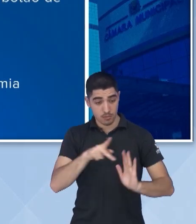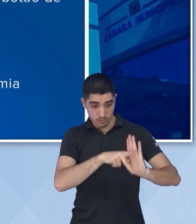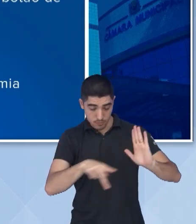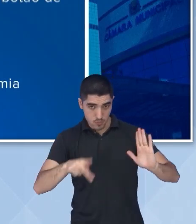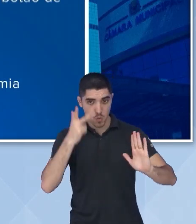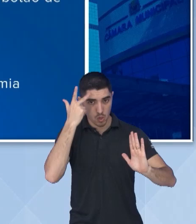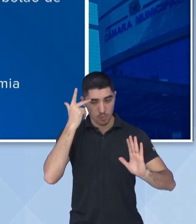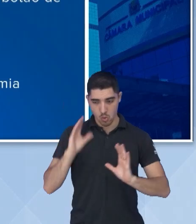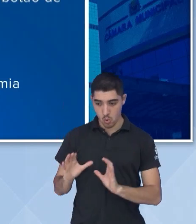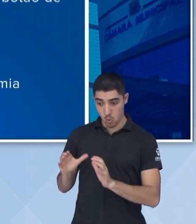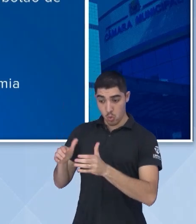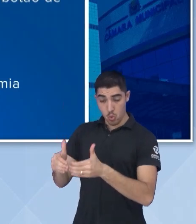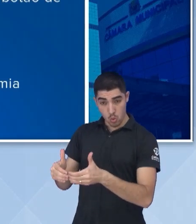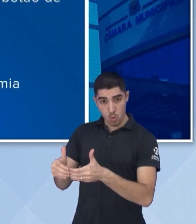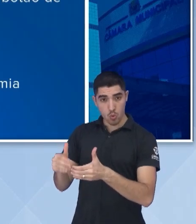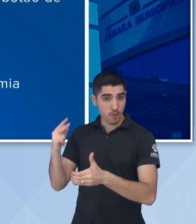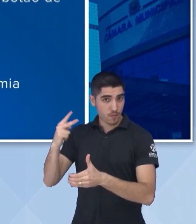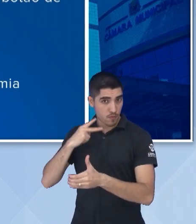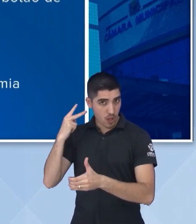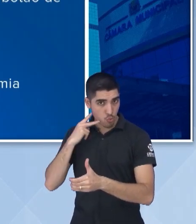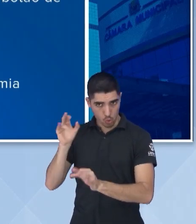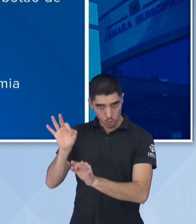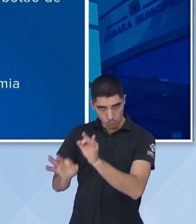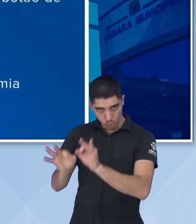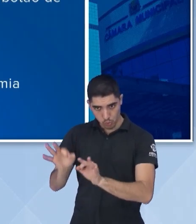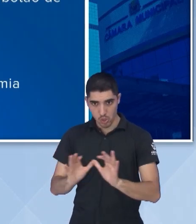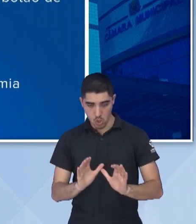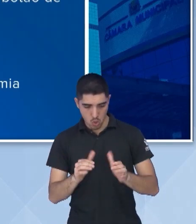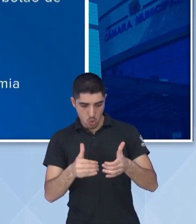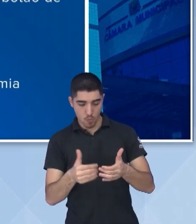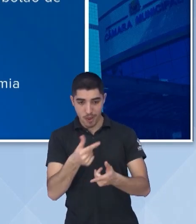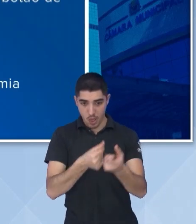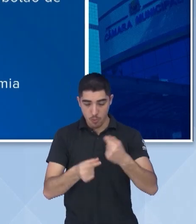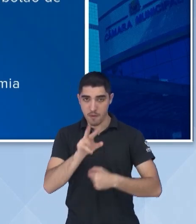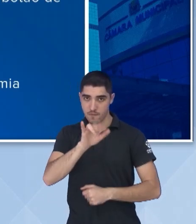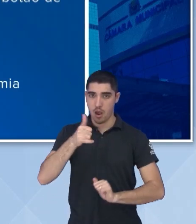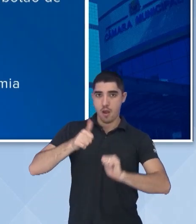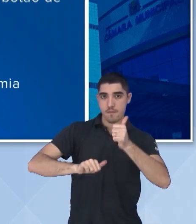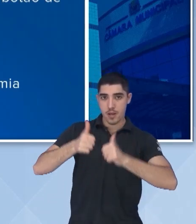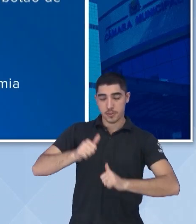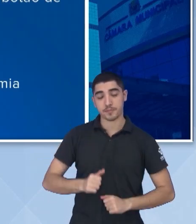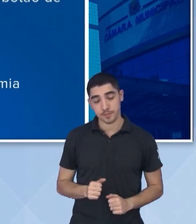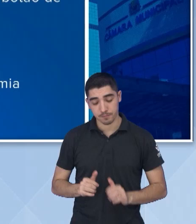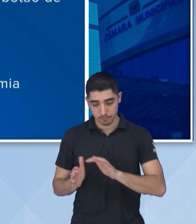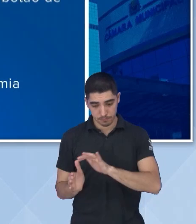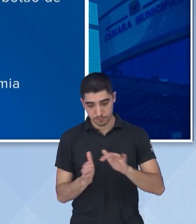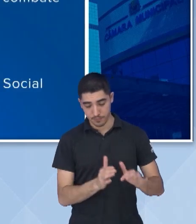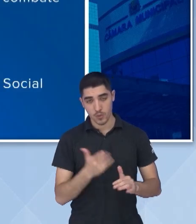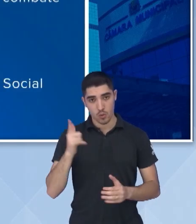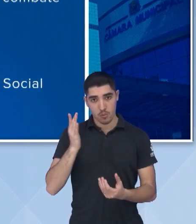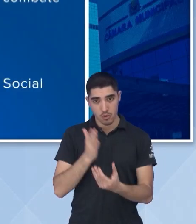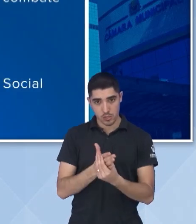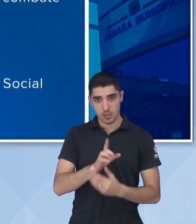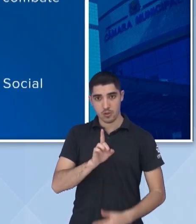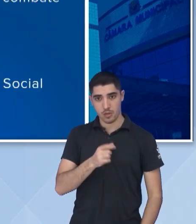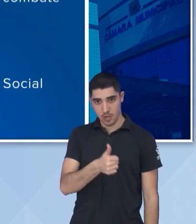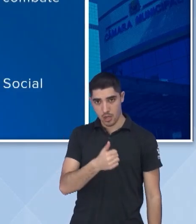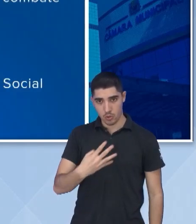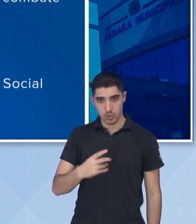ordinário. Comissões de Justiça e Economia. Processo número